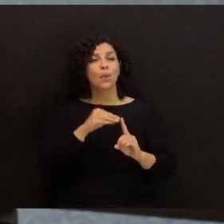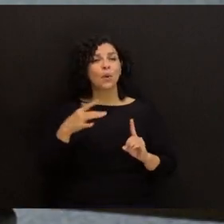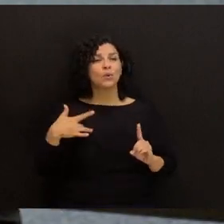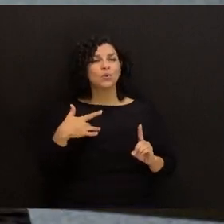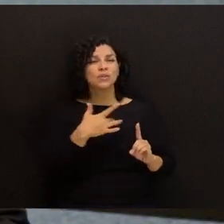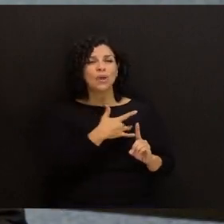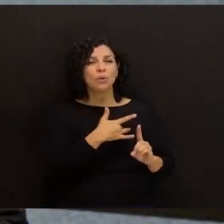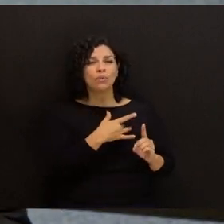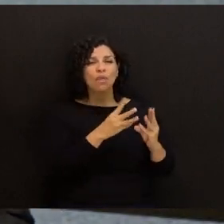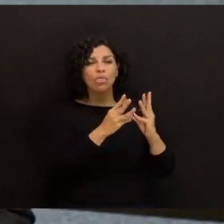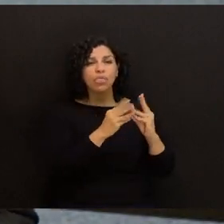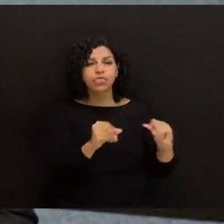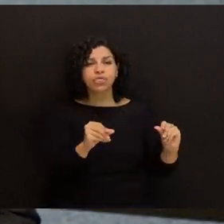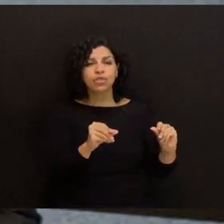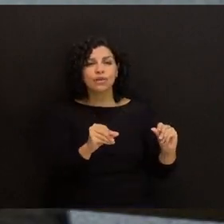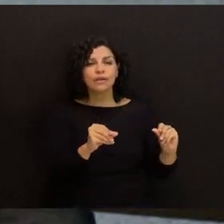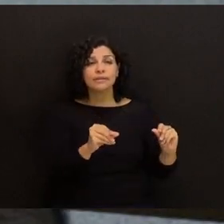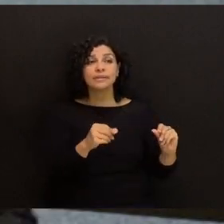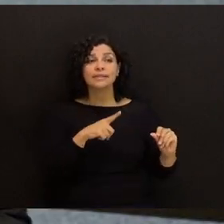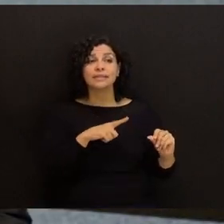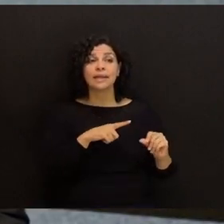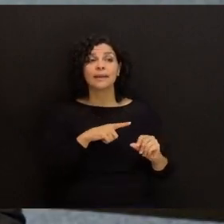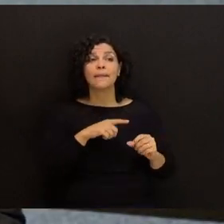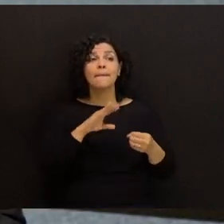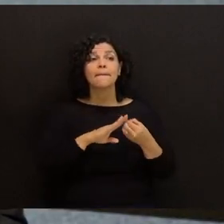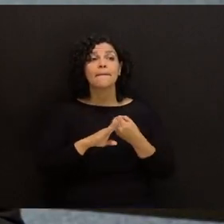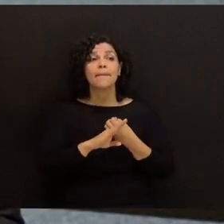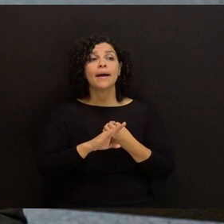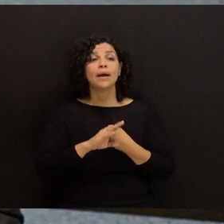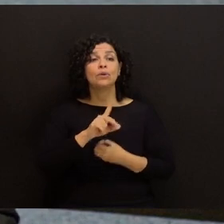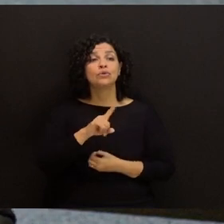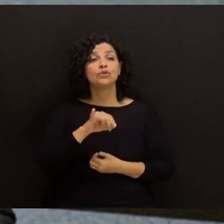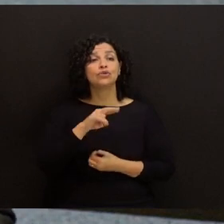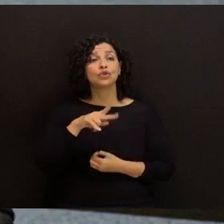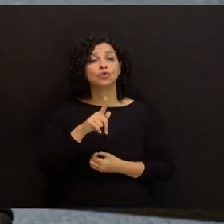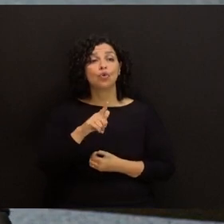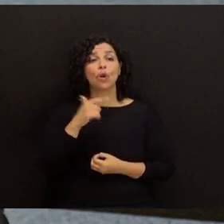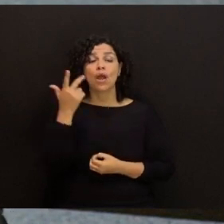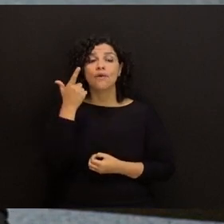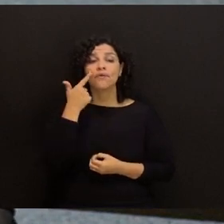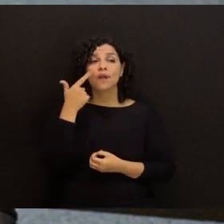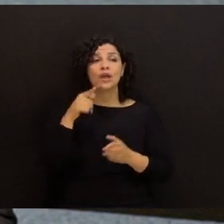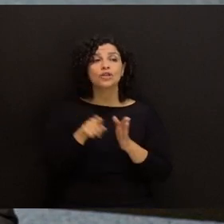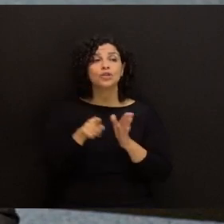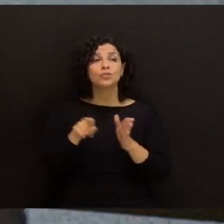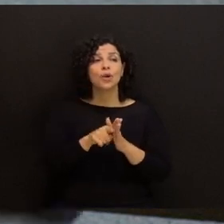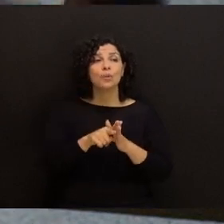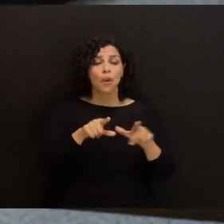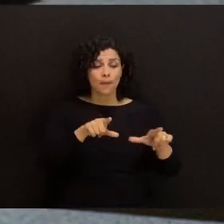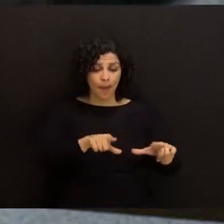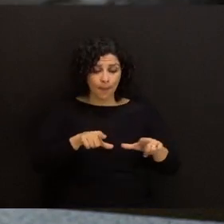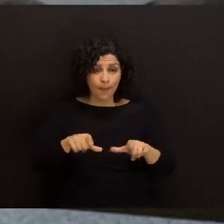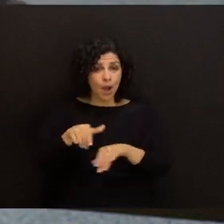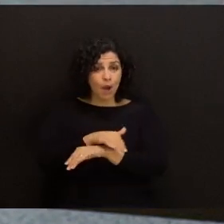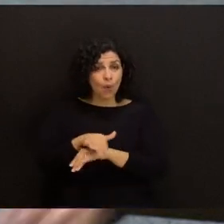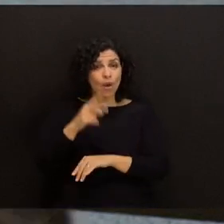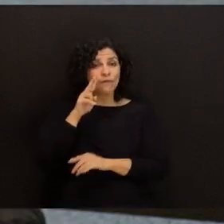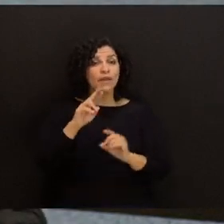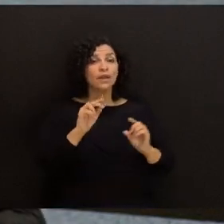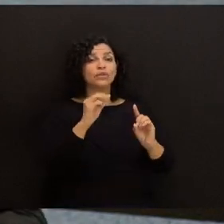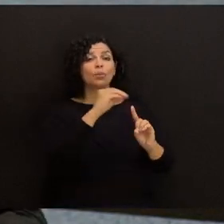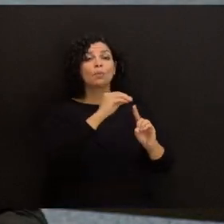caindo Posto Saúde do Xingu enquanto eu vejo a comemoração de tijolinho na rua eu vejo o poço